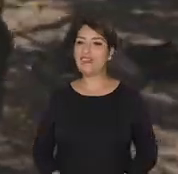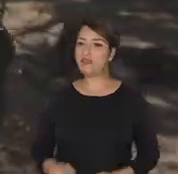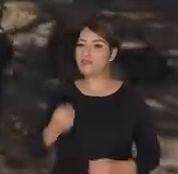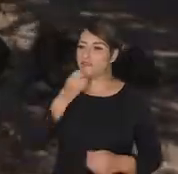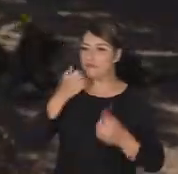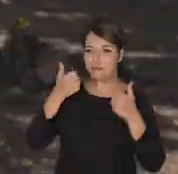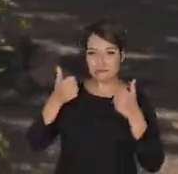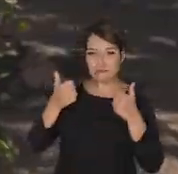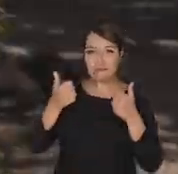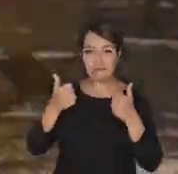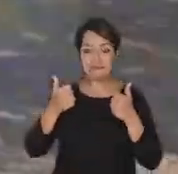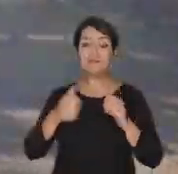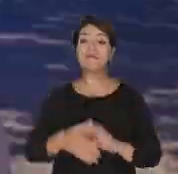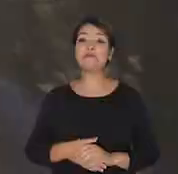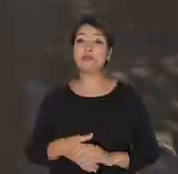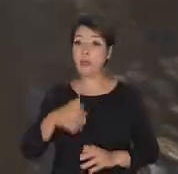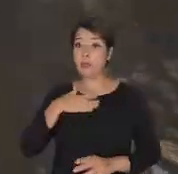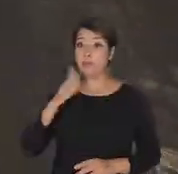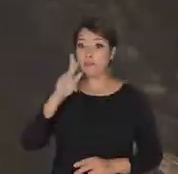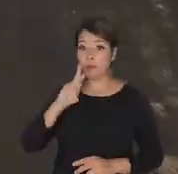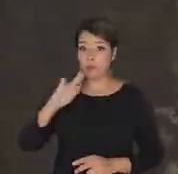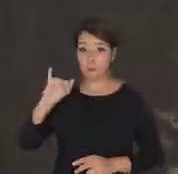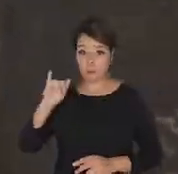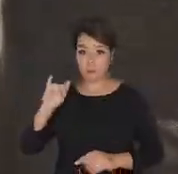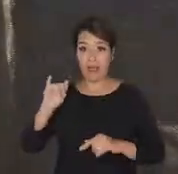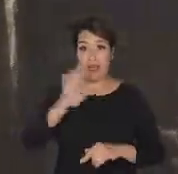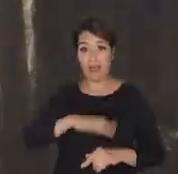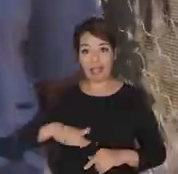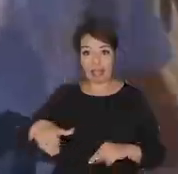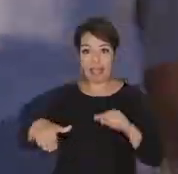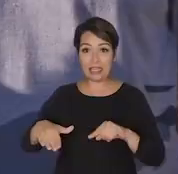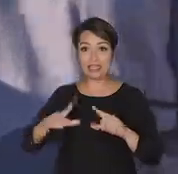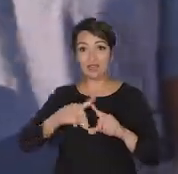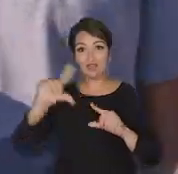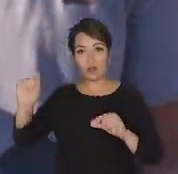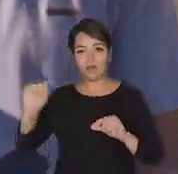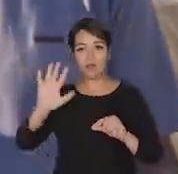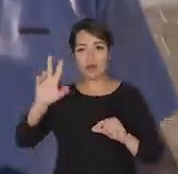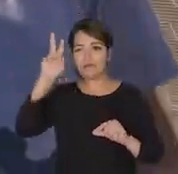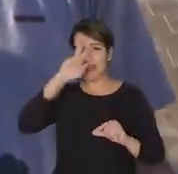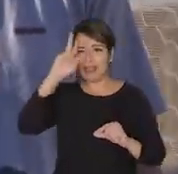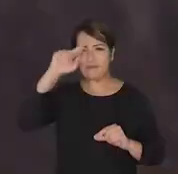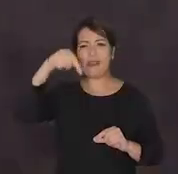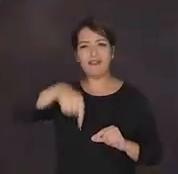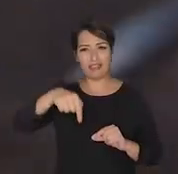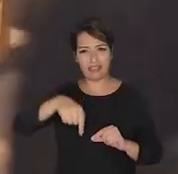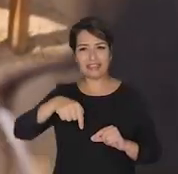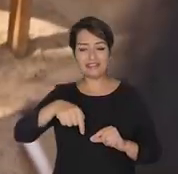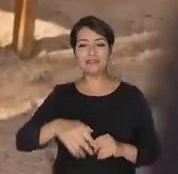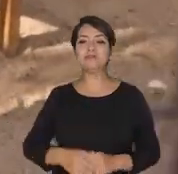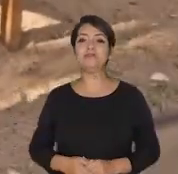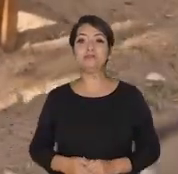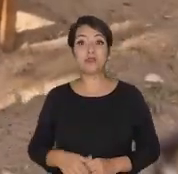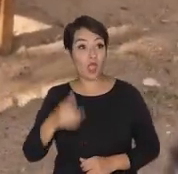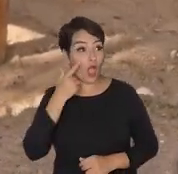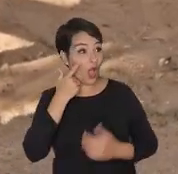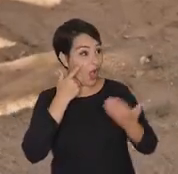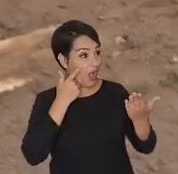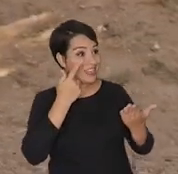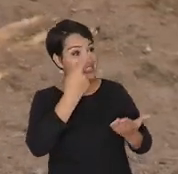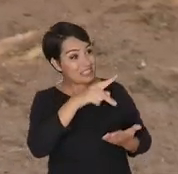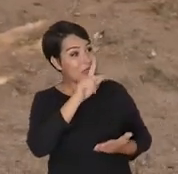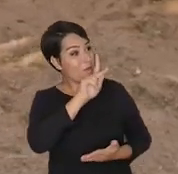E aí, tudo bem? Meu pai saiu daqui criança, mas ele tinha muita memória daqui. Olha aqui,